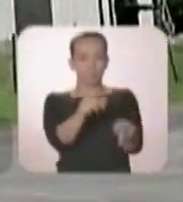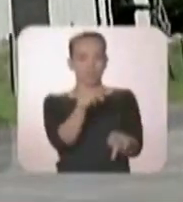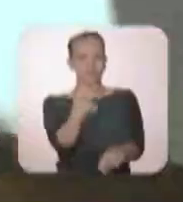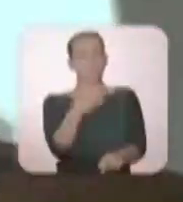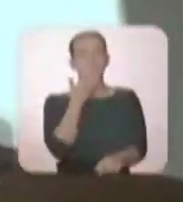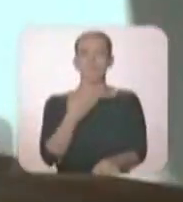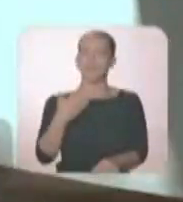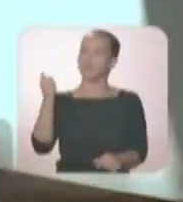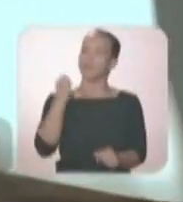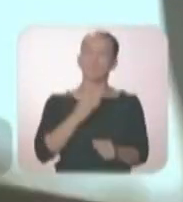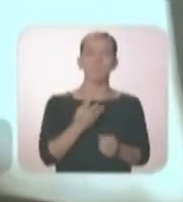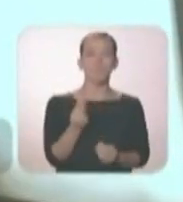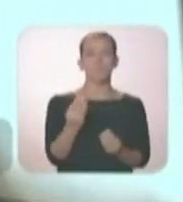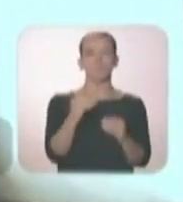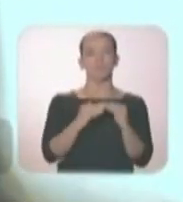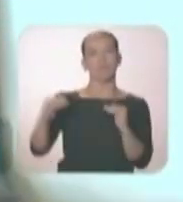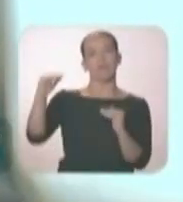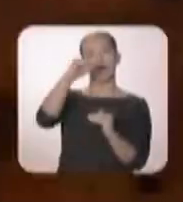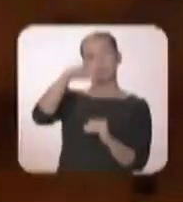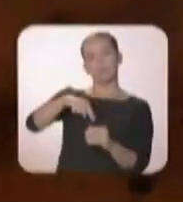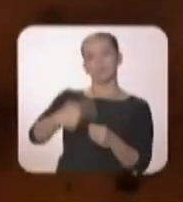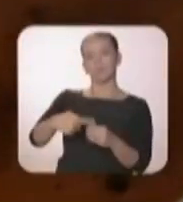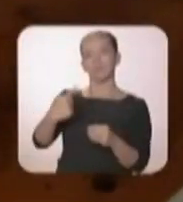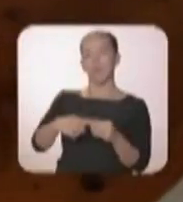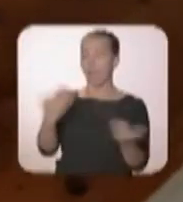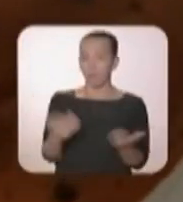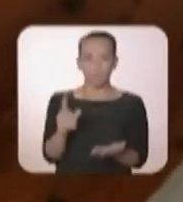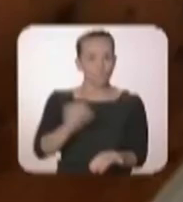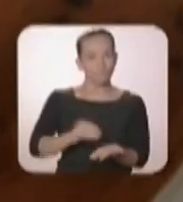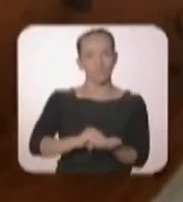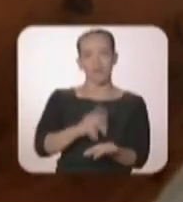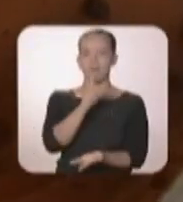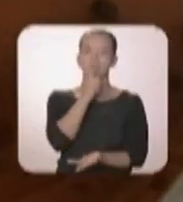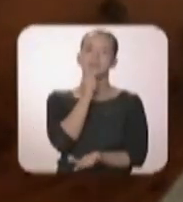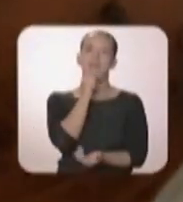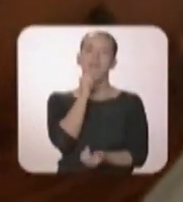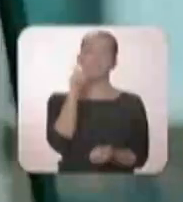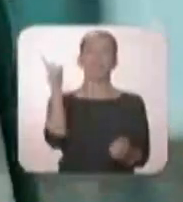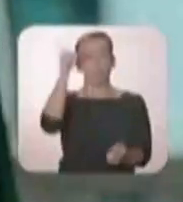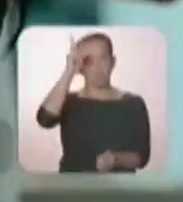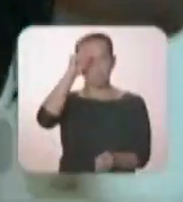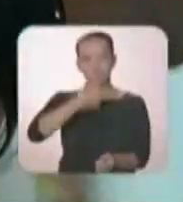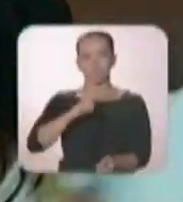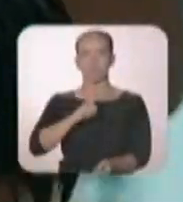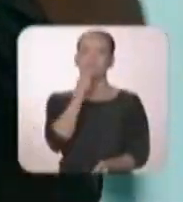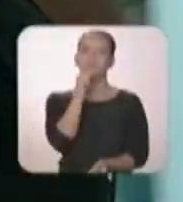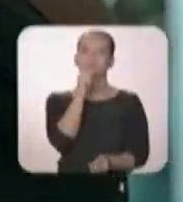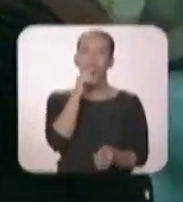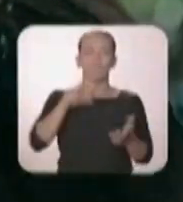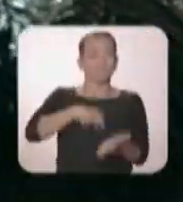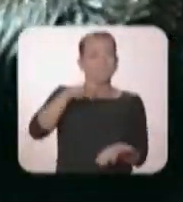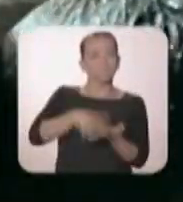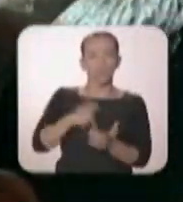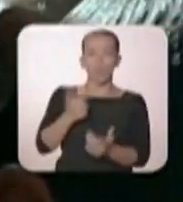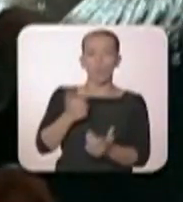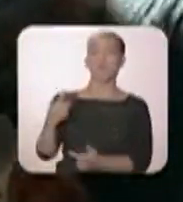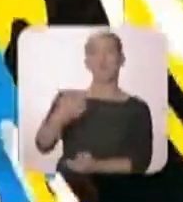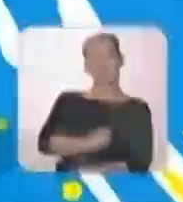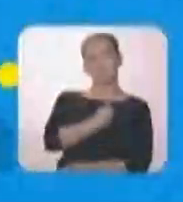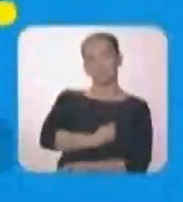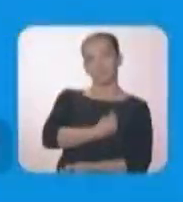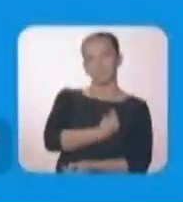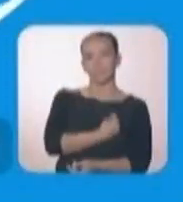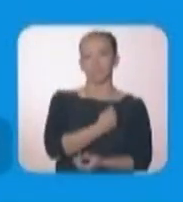da Sete, melhorou muito a parte alta aqui da cidade. Agora não falta água. Todos os dias nós temos água. Estou pulando de alegria. Outra vida, outra